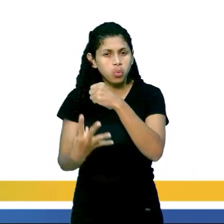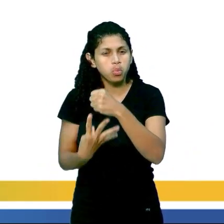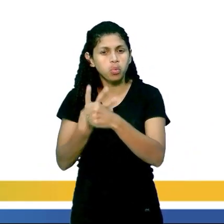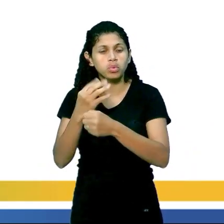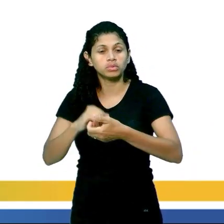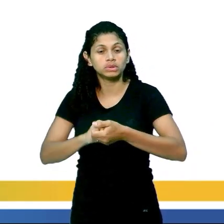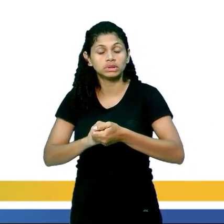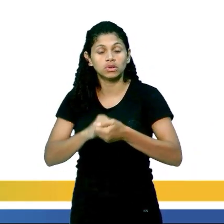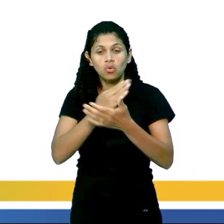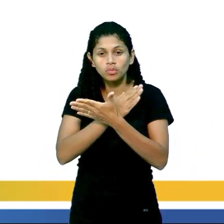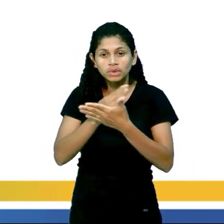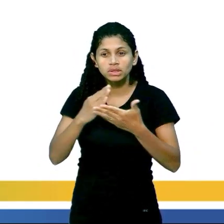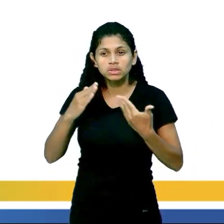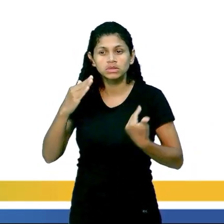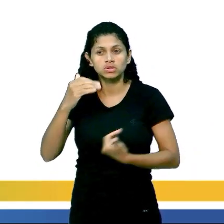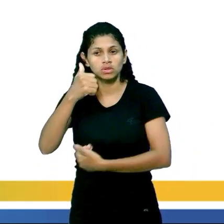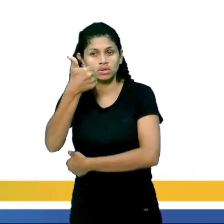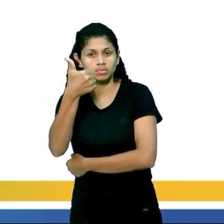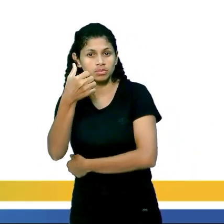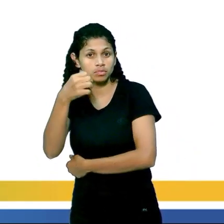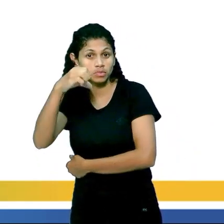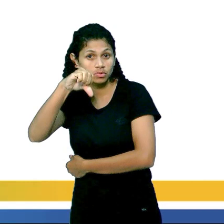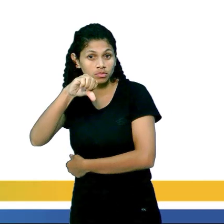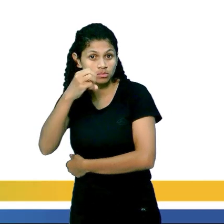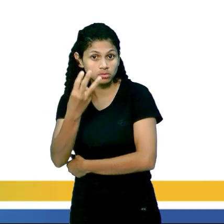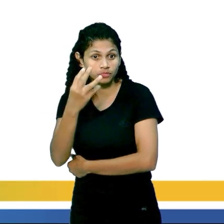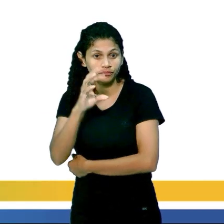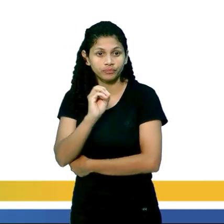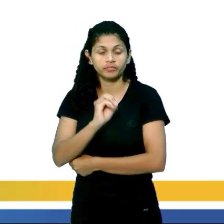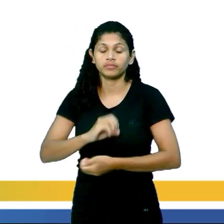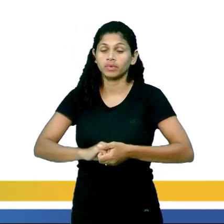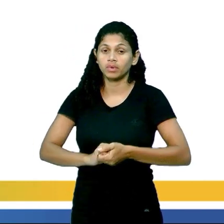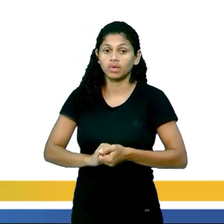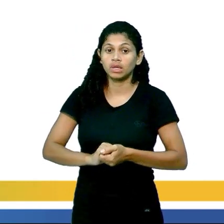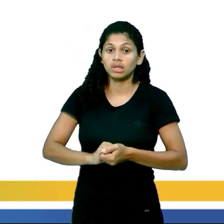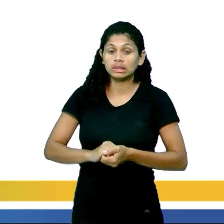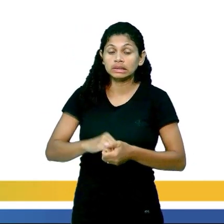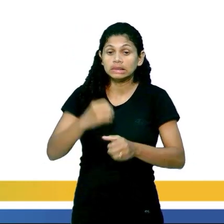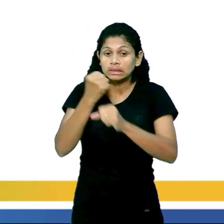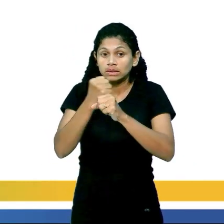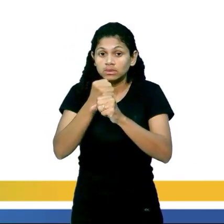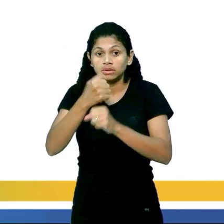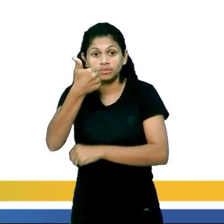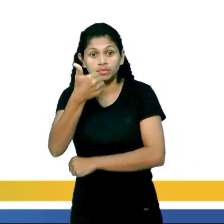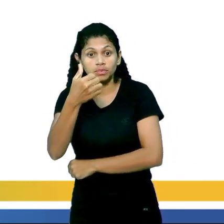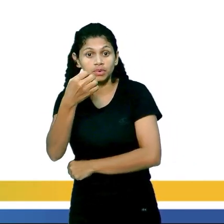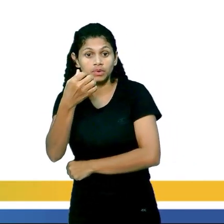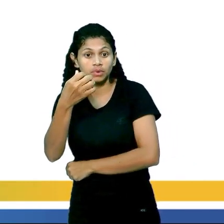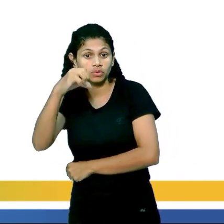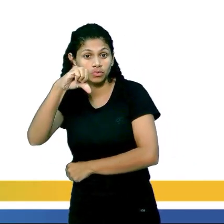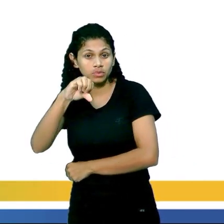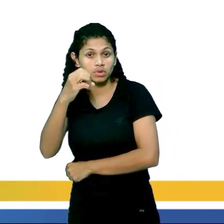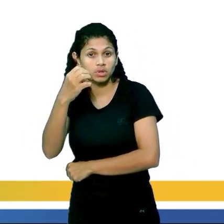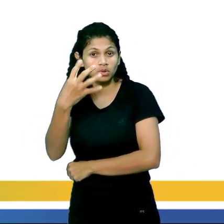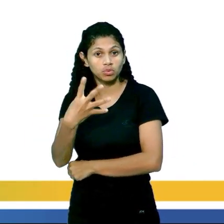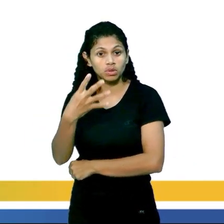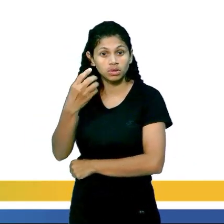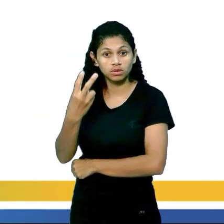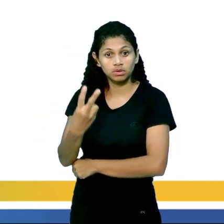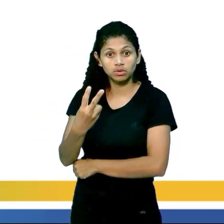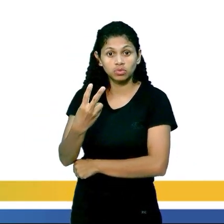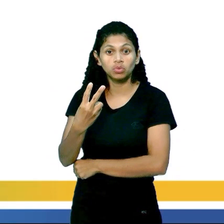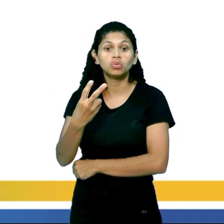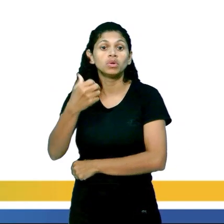em 1930. Somente nos anos de 1942 e 1946, o evento